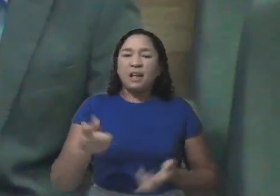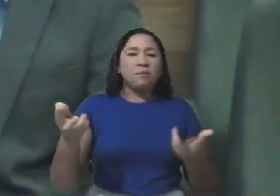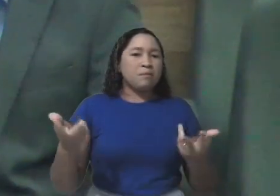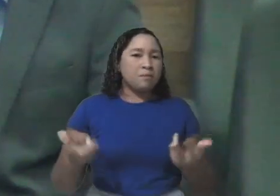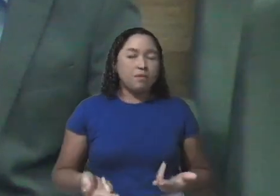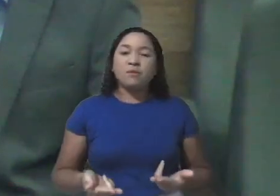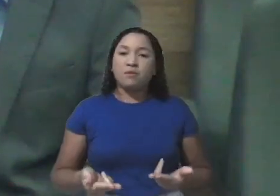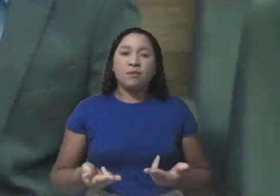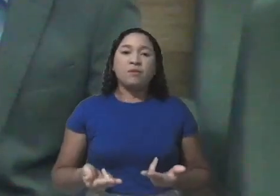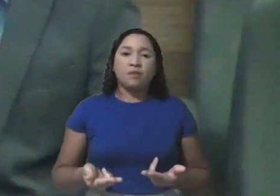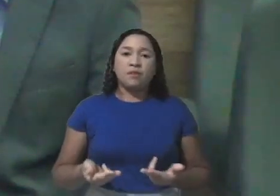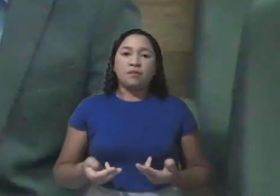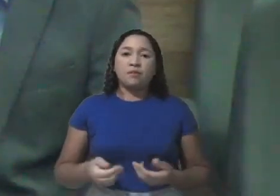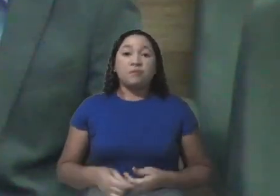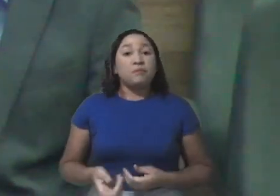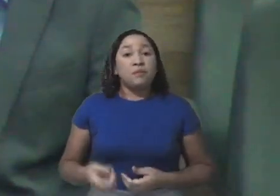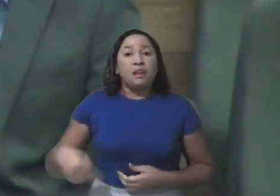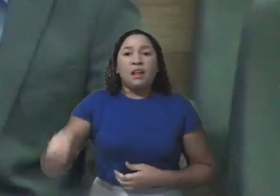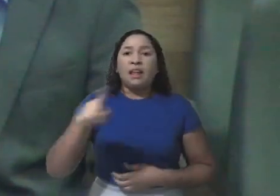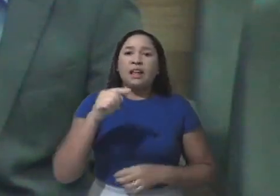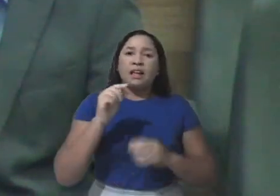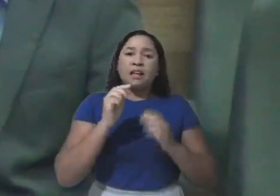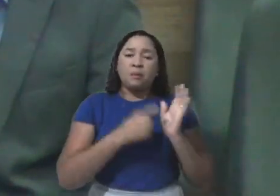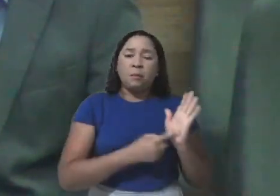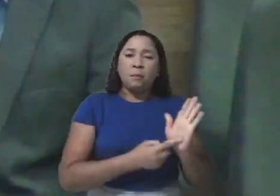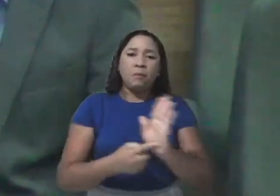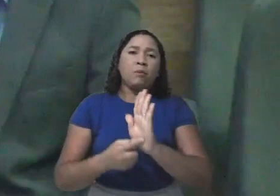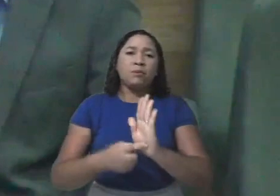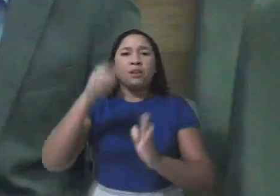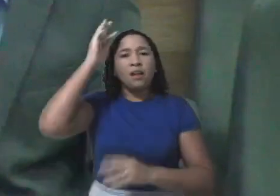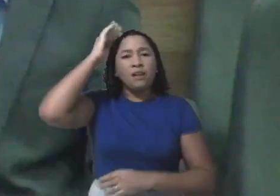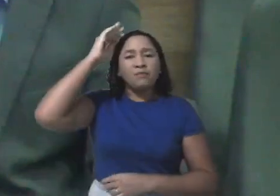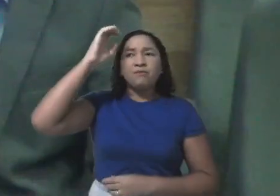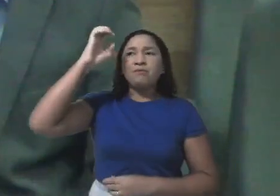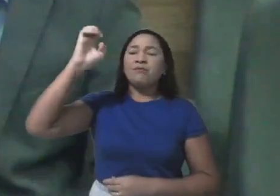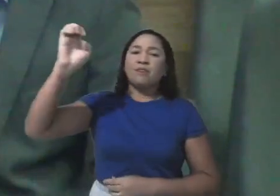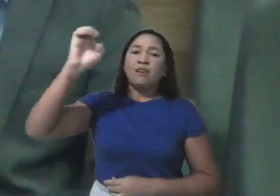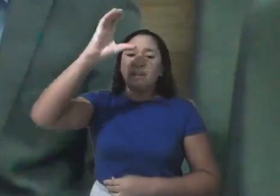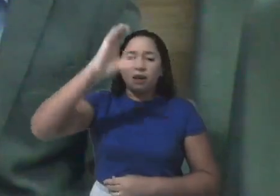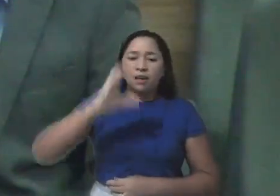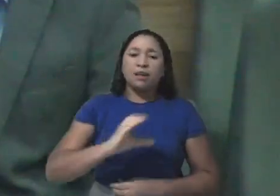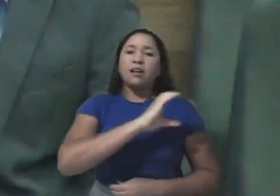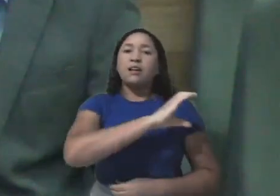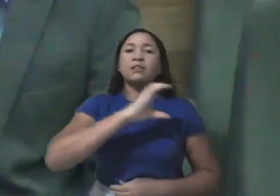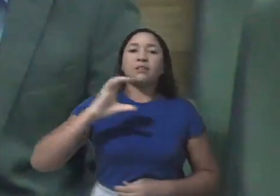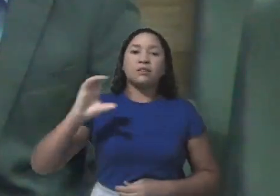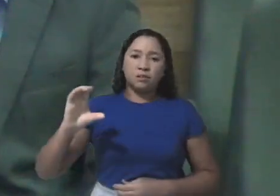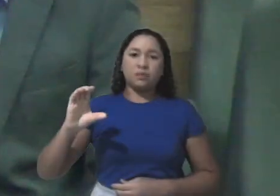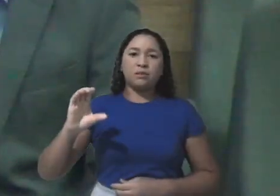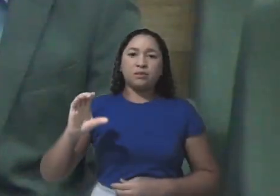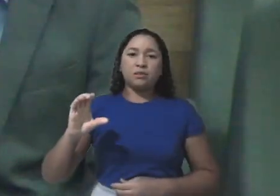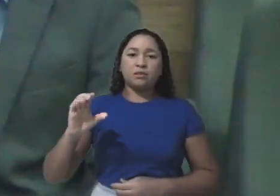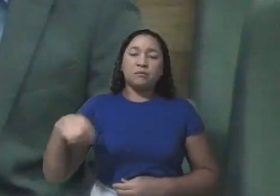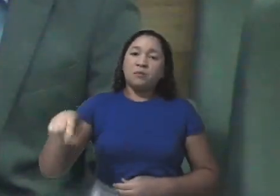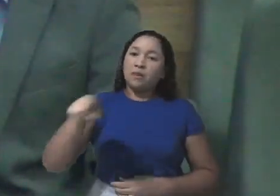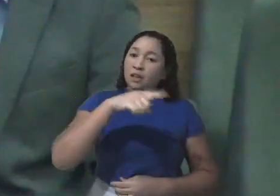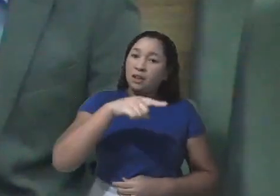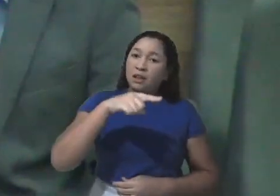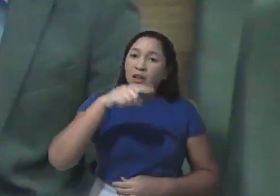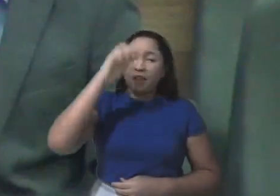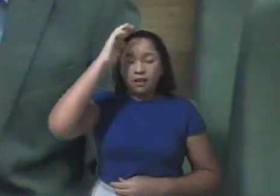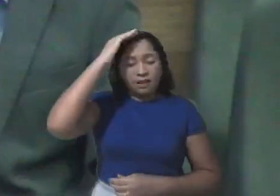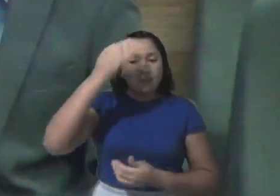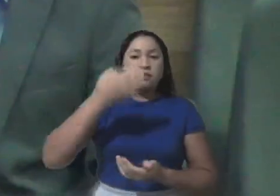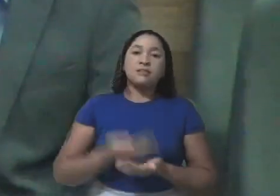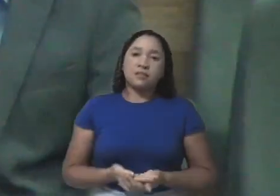professando a fé católica, a forma como eles creem. E nós, assembleianos, temos